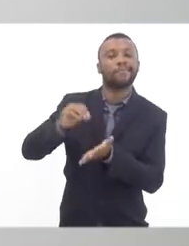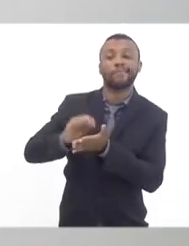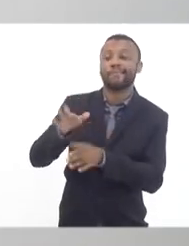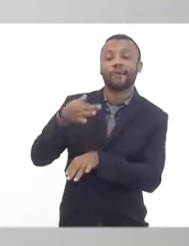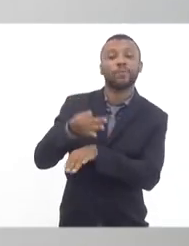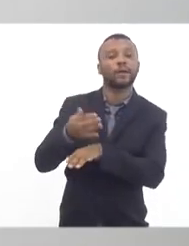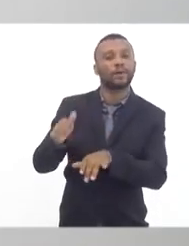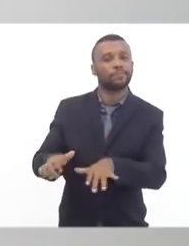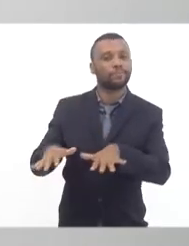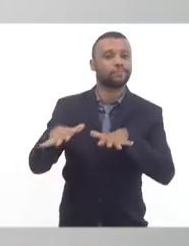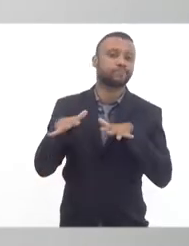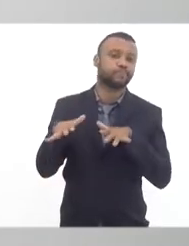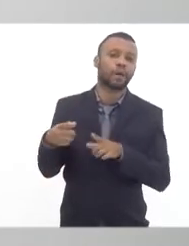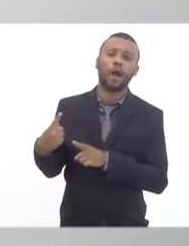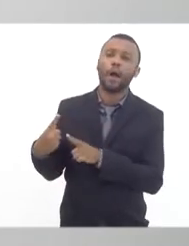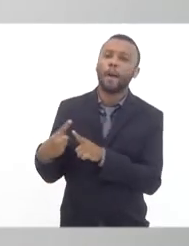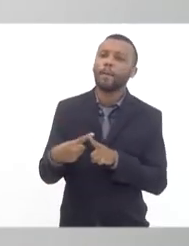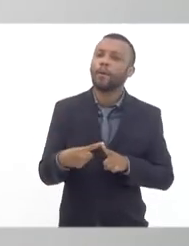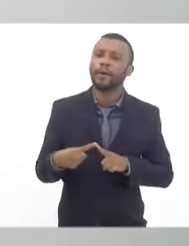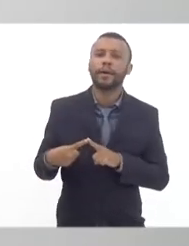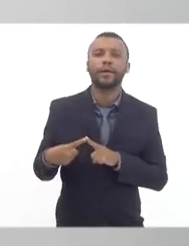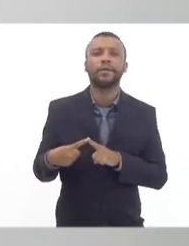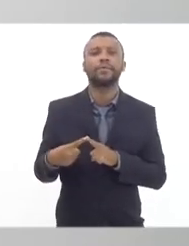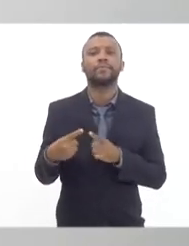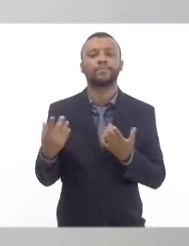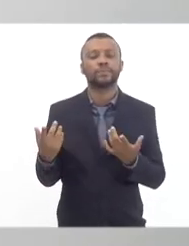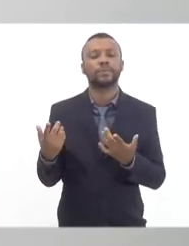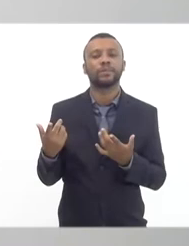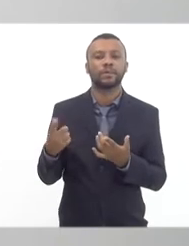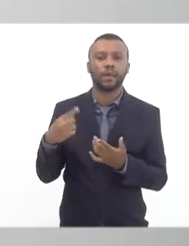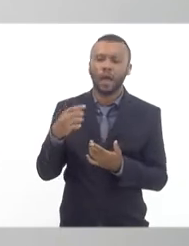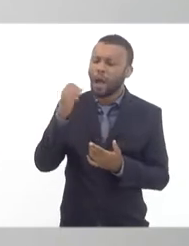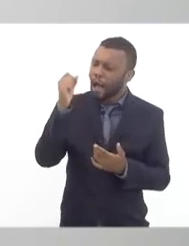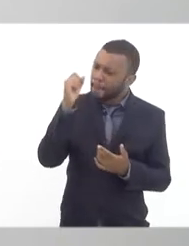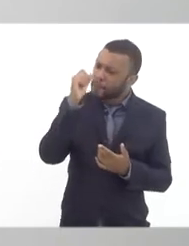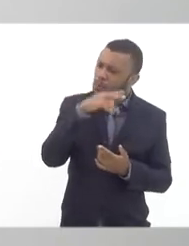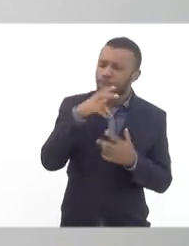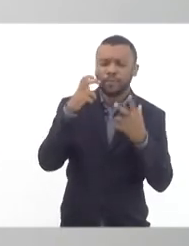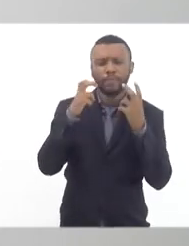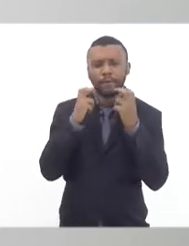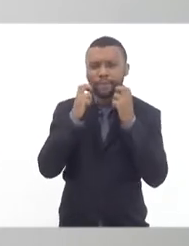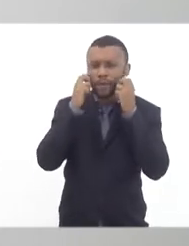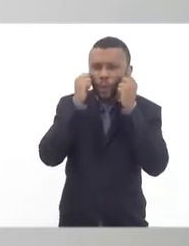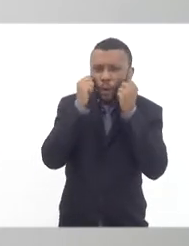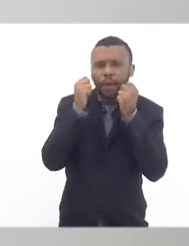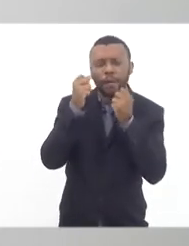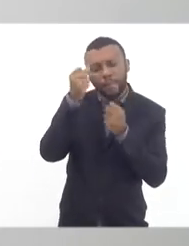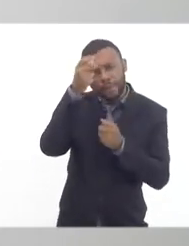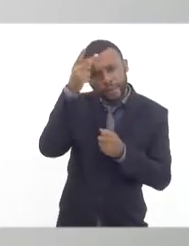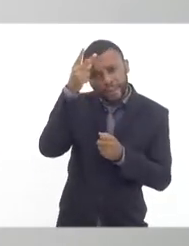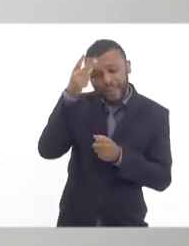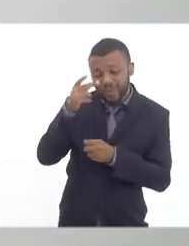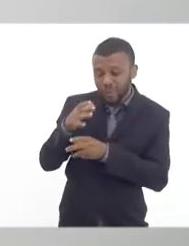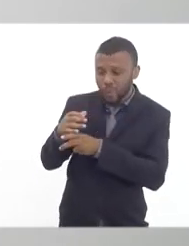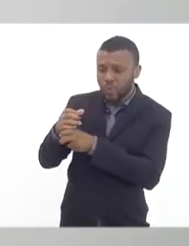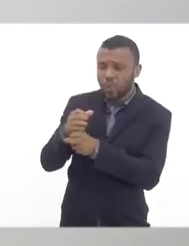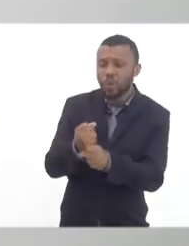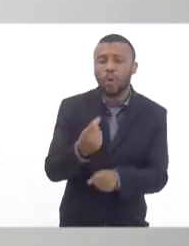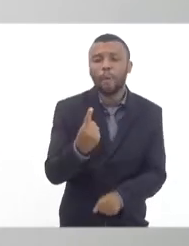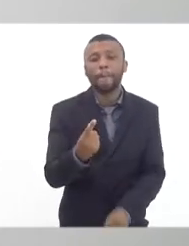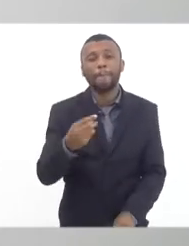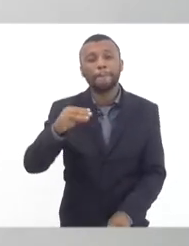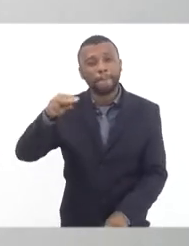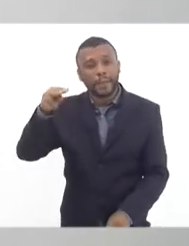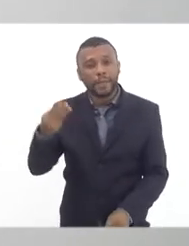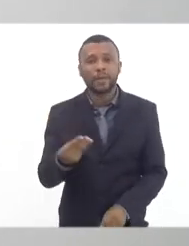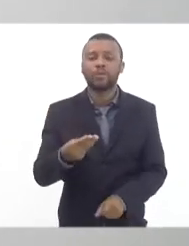mesa. Porque, ainda que seja um absurdo e uma vergonha para uma cidade de mais de 1 milhão de habitantes, que tem